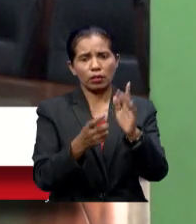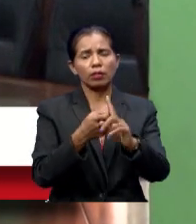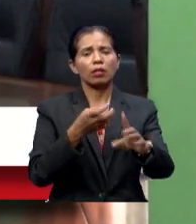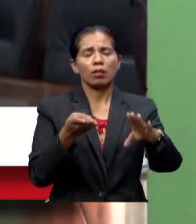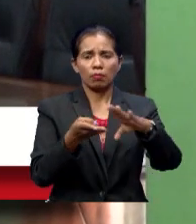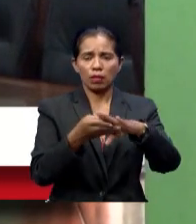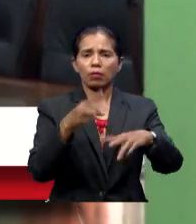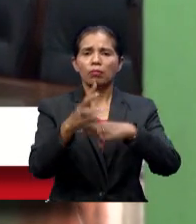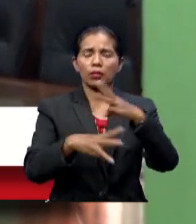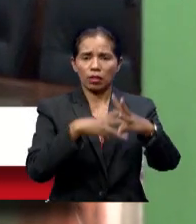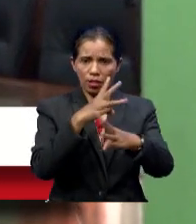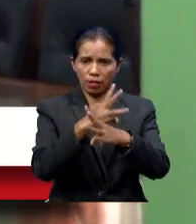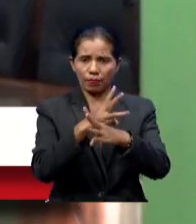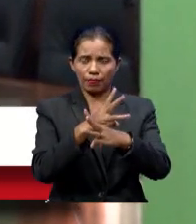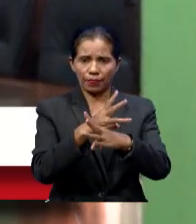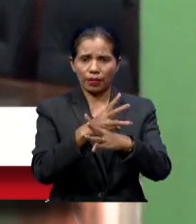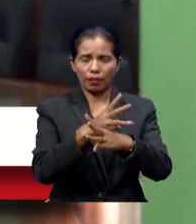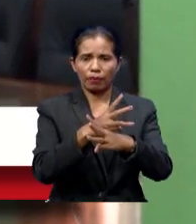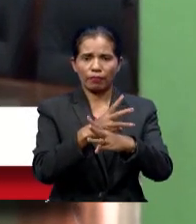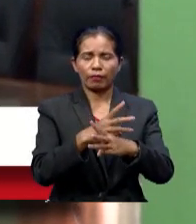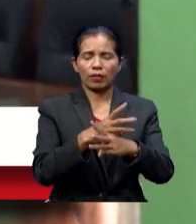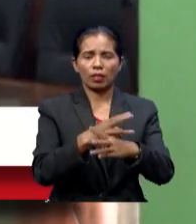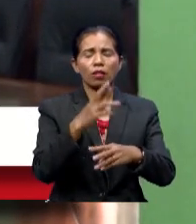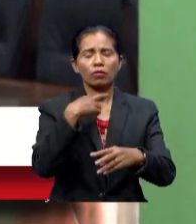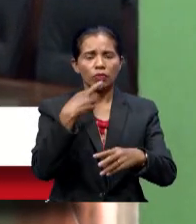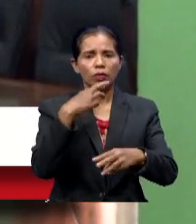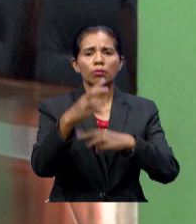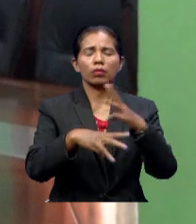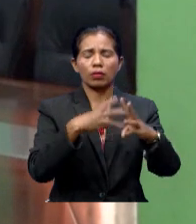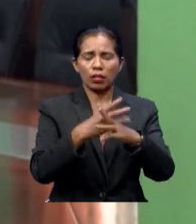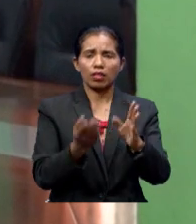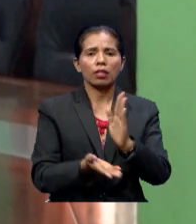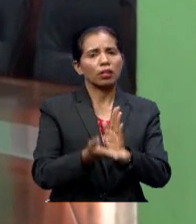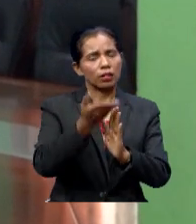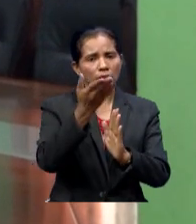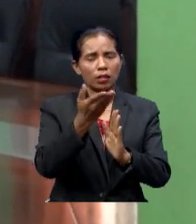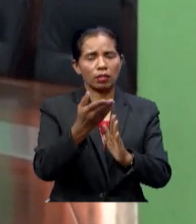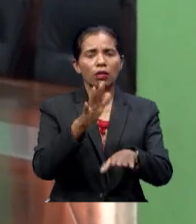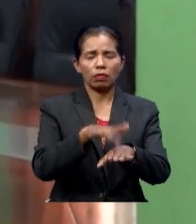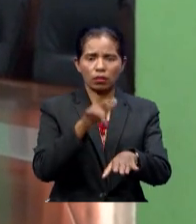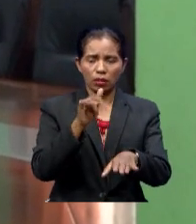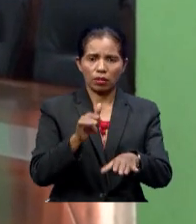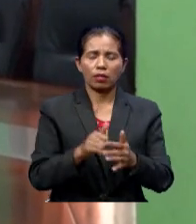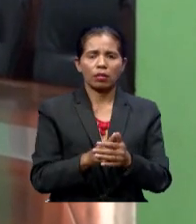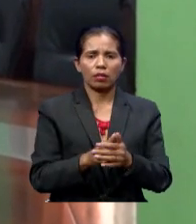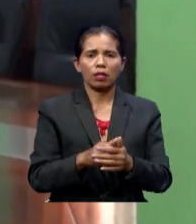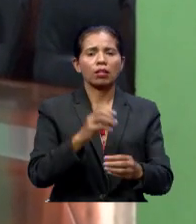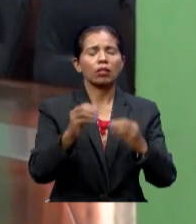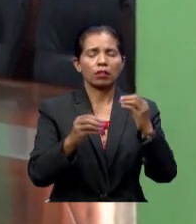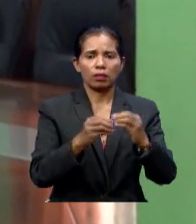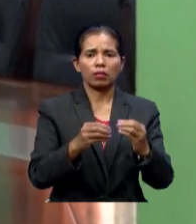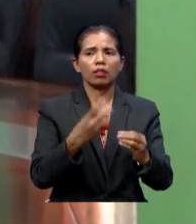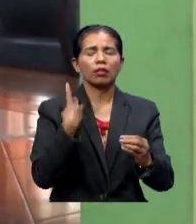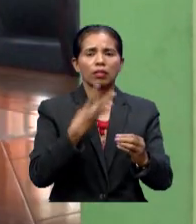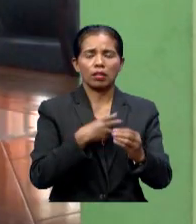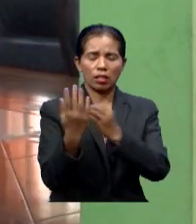Mundial. Preço fos mundial é essa, então essa é, não afeta que era a preço de bem maca e a